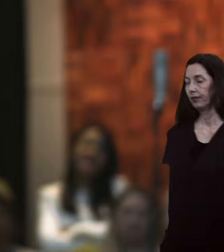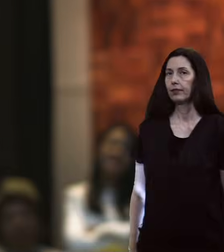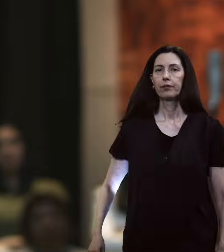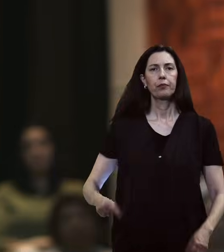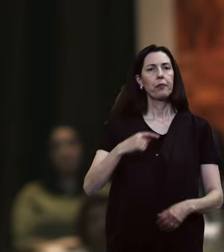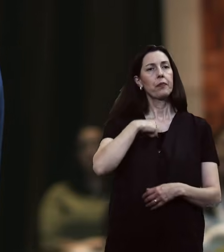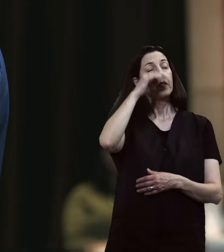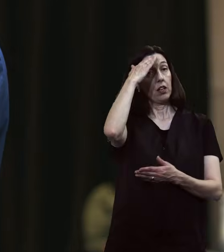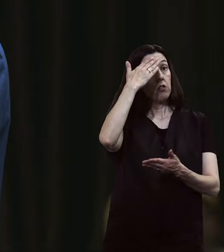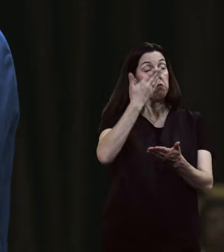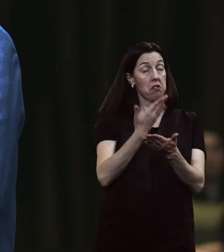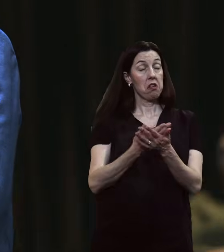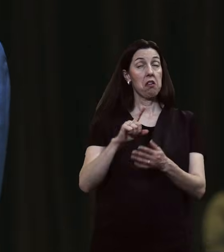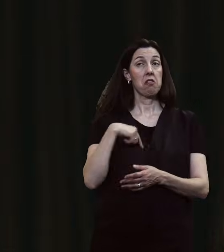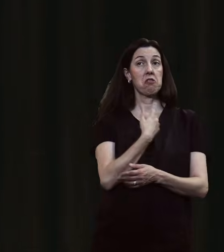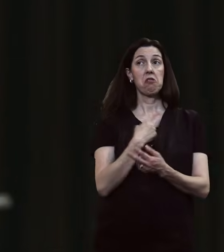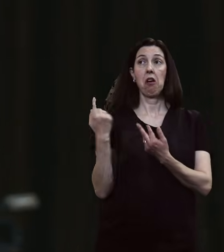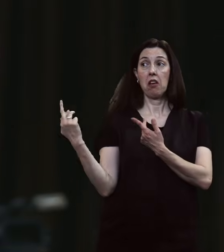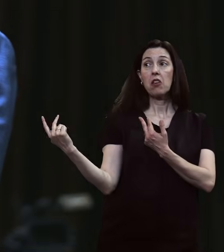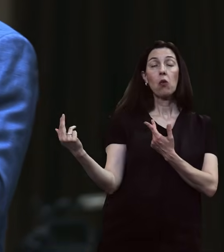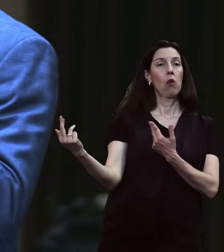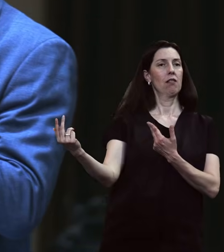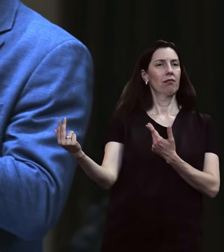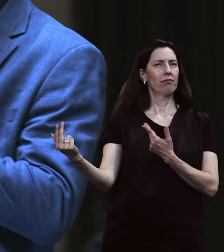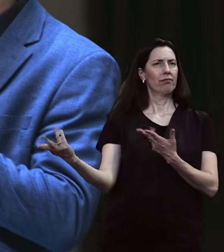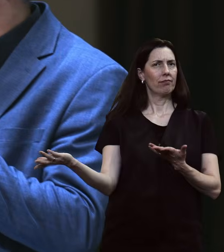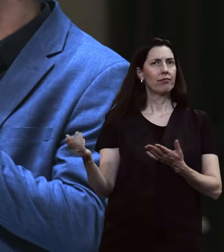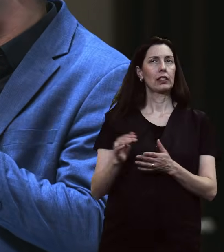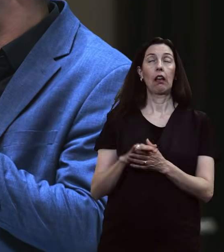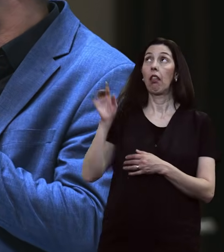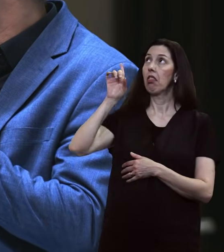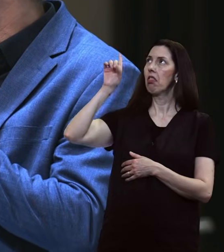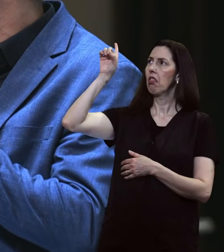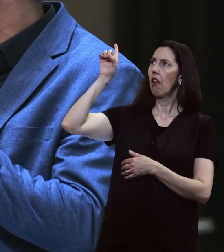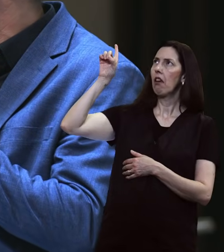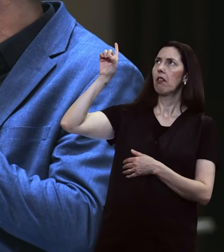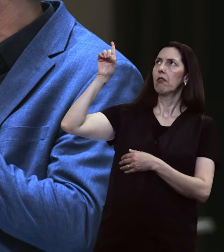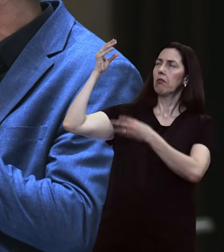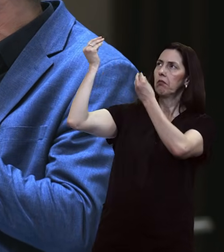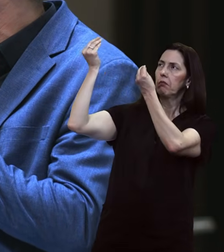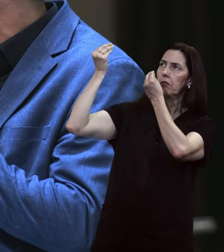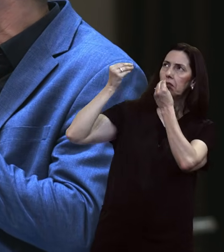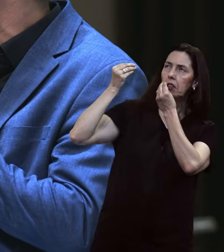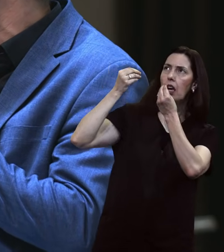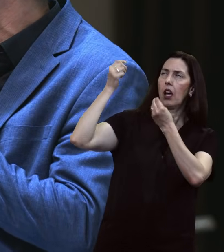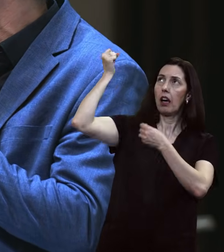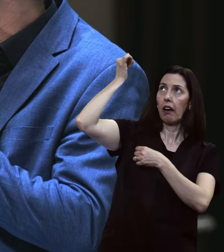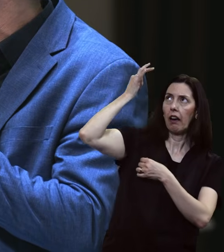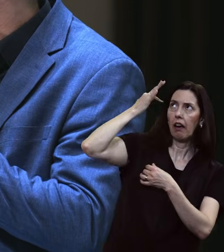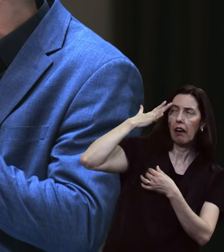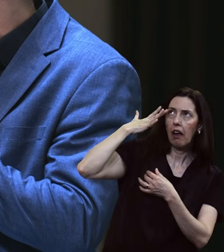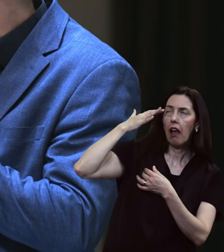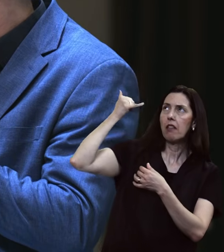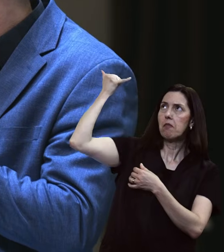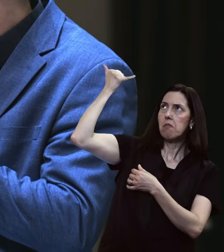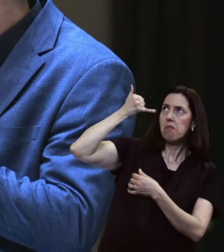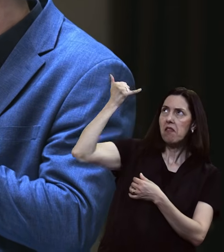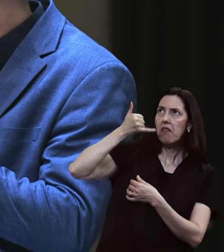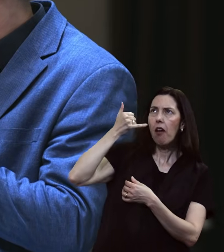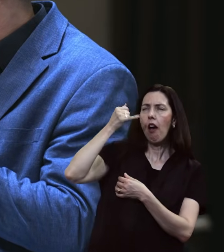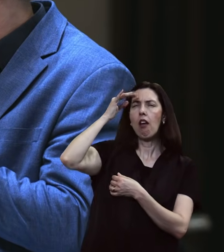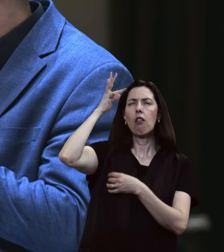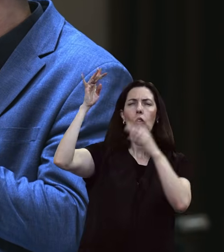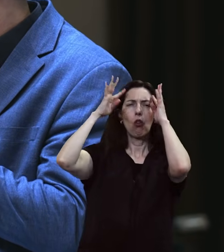o mesmo acontece com a gente. Deus usa recursos extraordinários da sua graça para comunicar sonhos